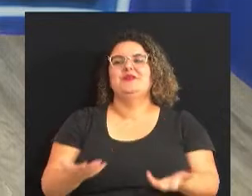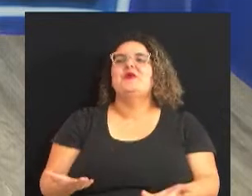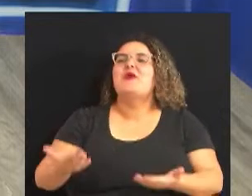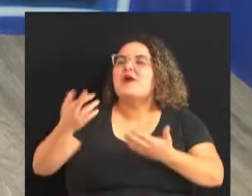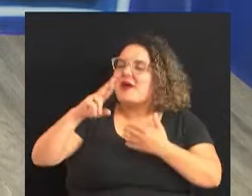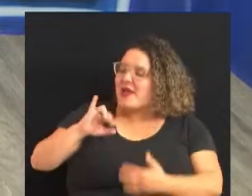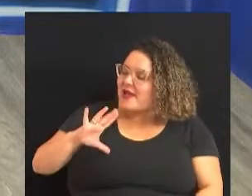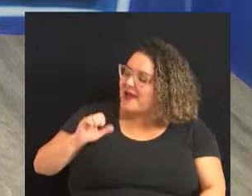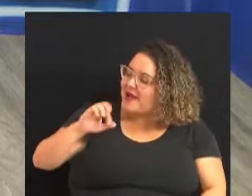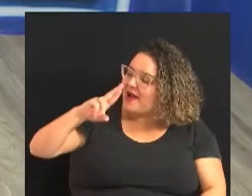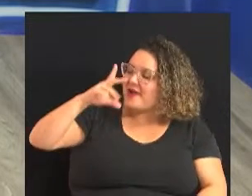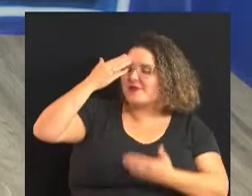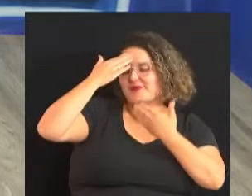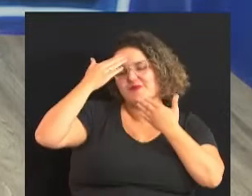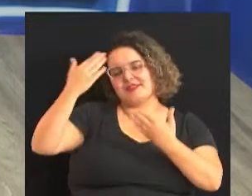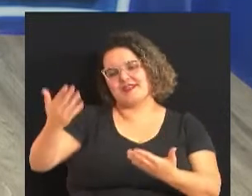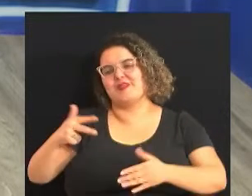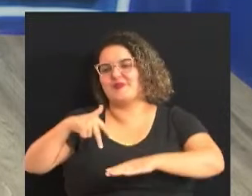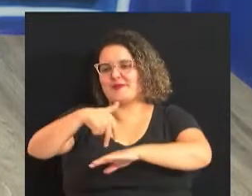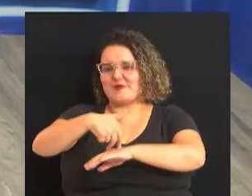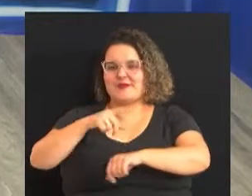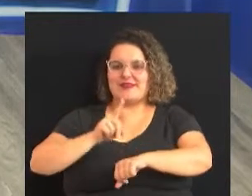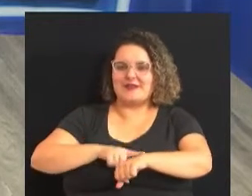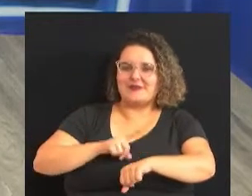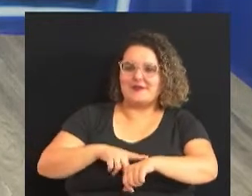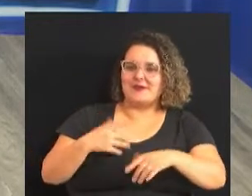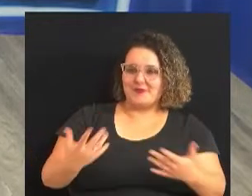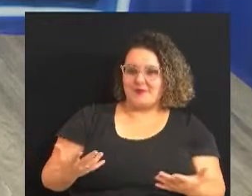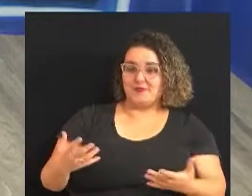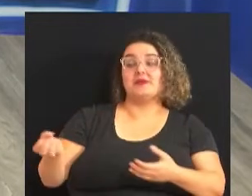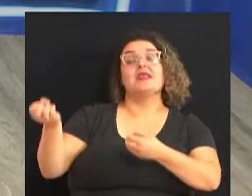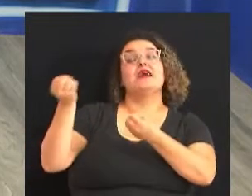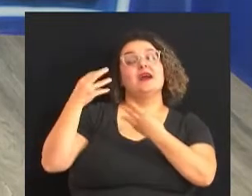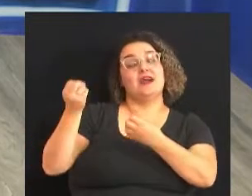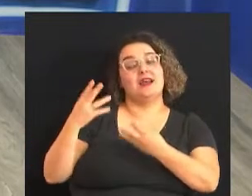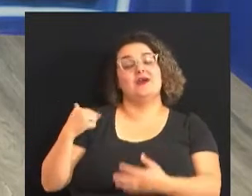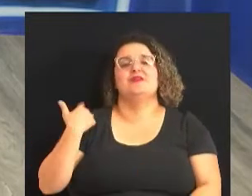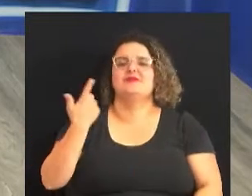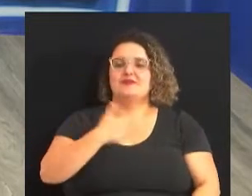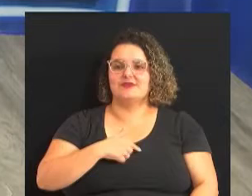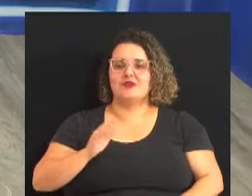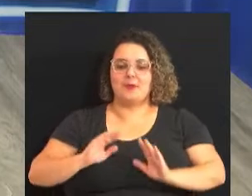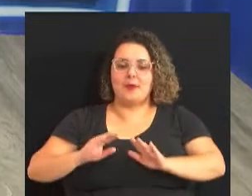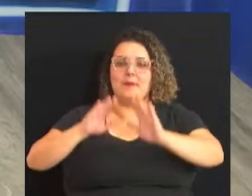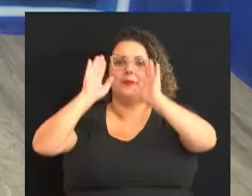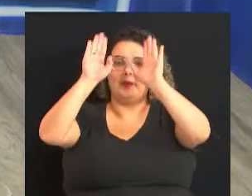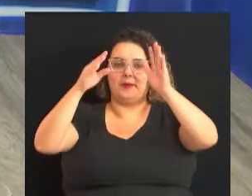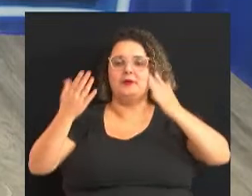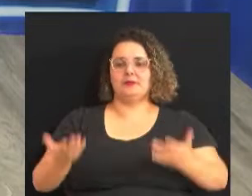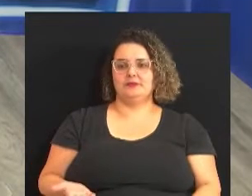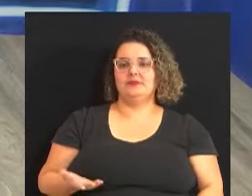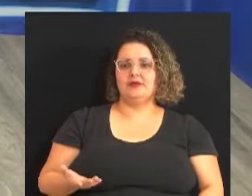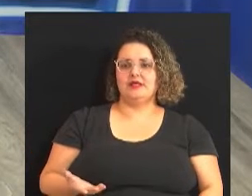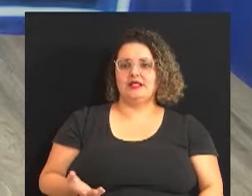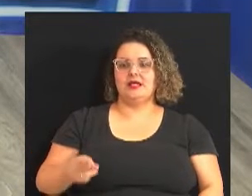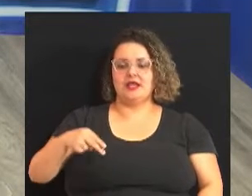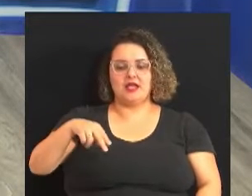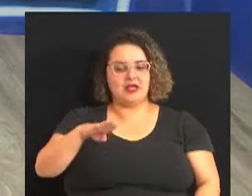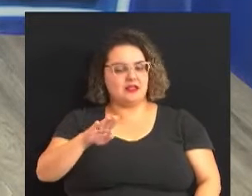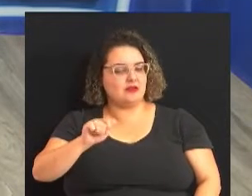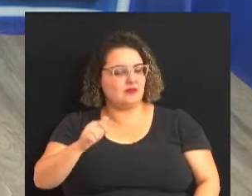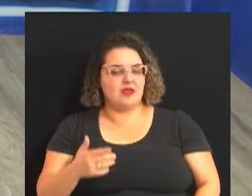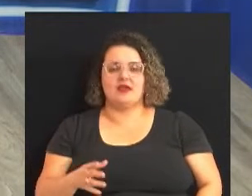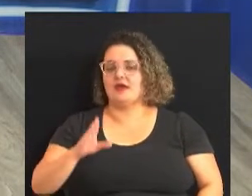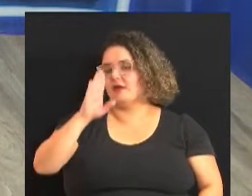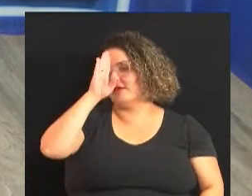muito obrigado pela disponibilidade do seu tempo, a aula que você deu aqui de basquete para a gente, sobre a NBA, que é o principal